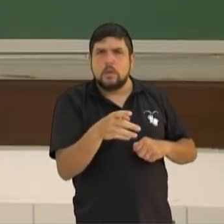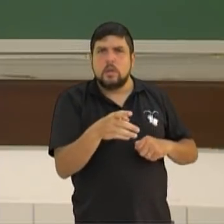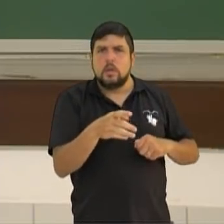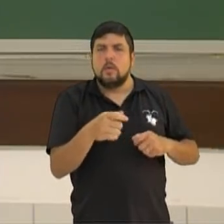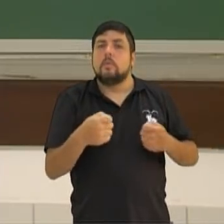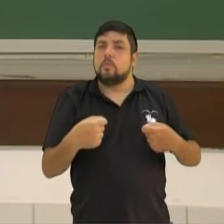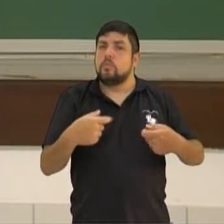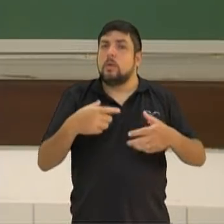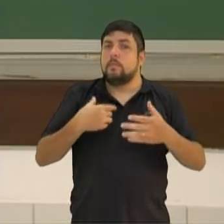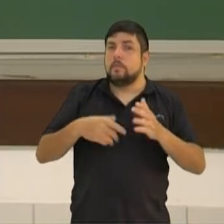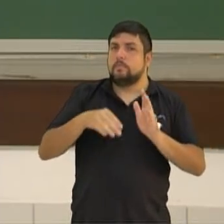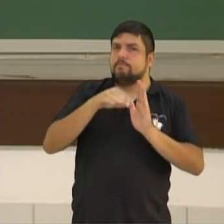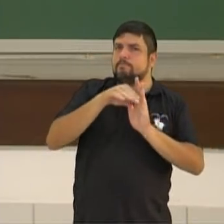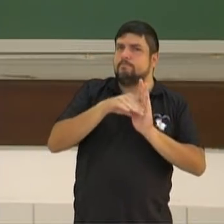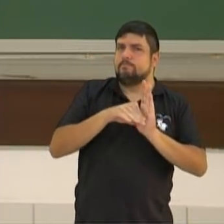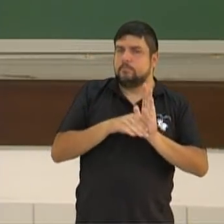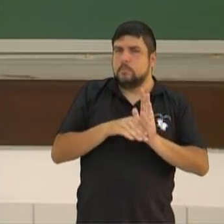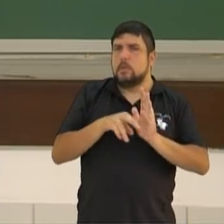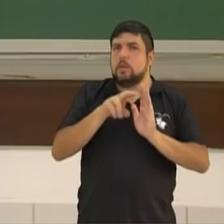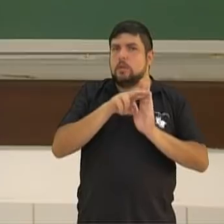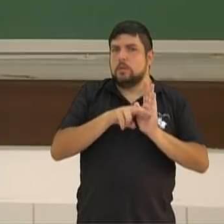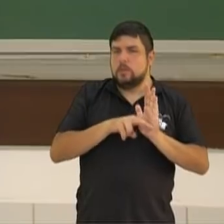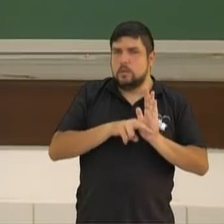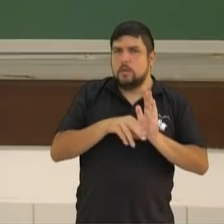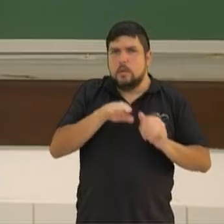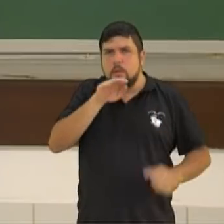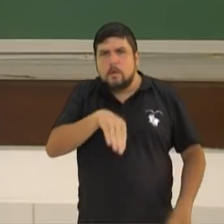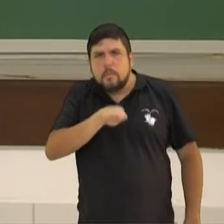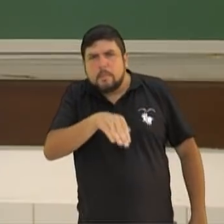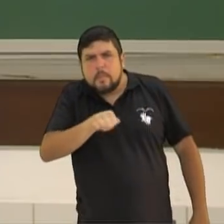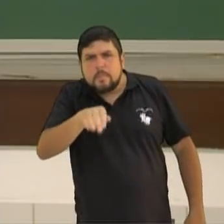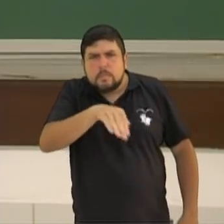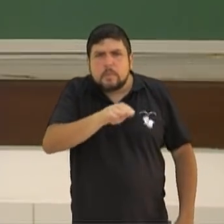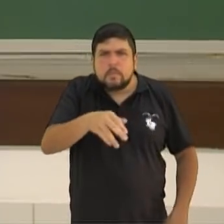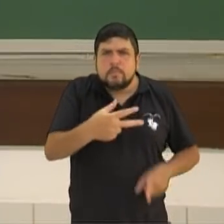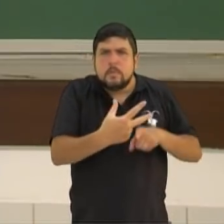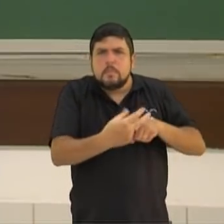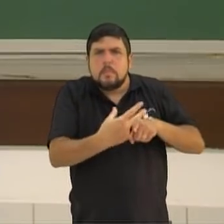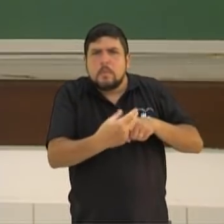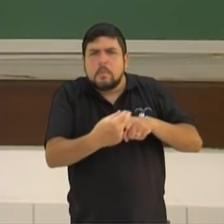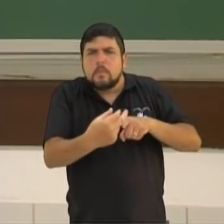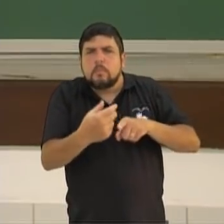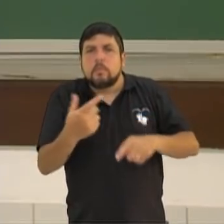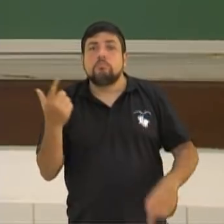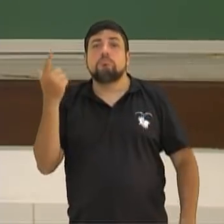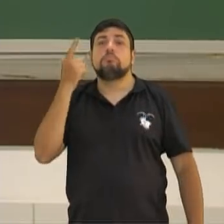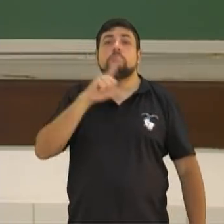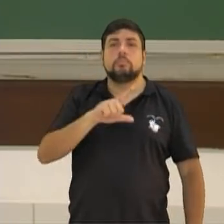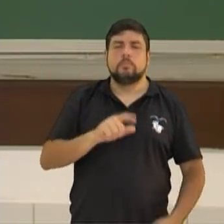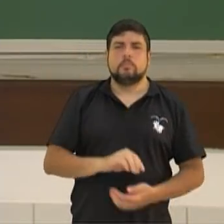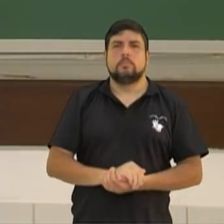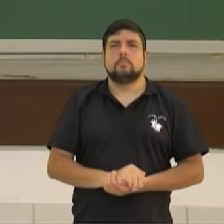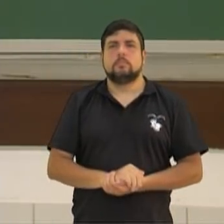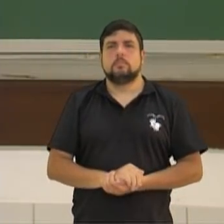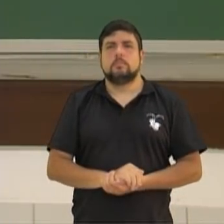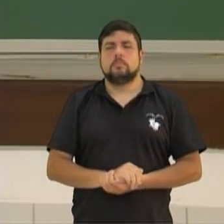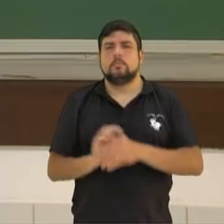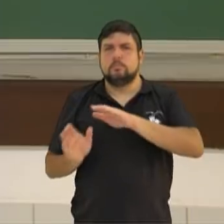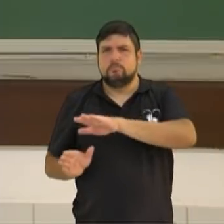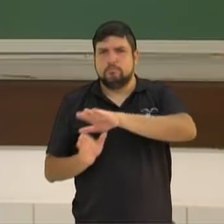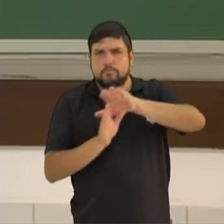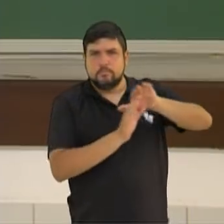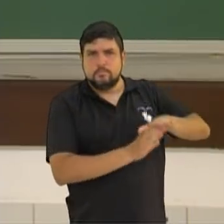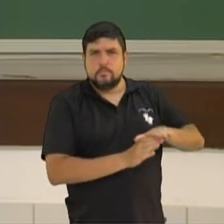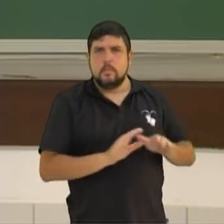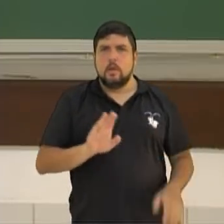da prova, vencendo todos esses obstáculos naturais do terreno, ok? O BMX, que